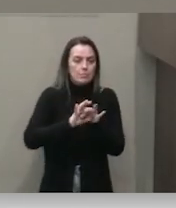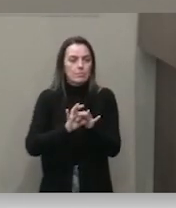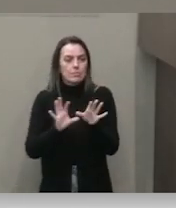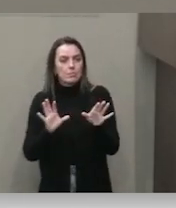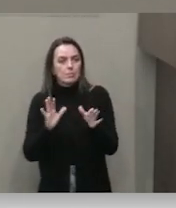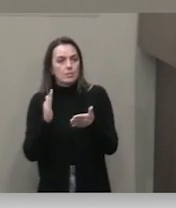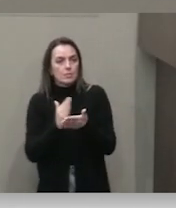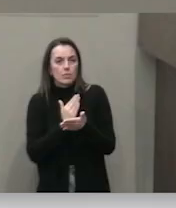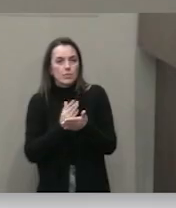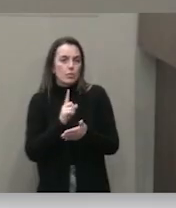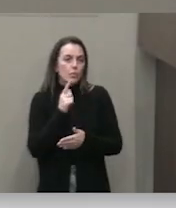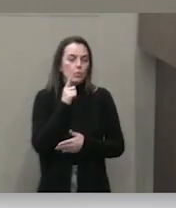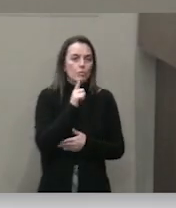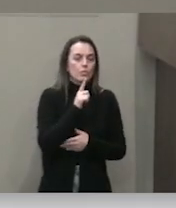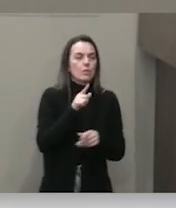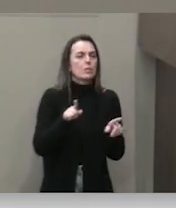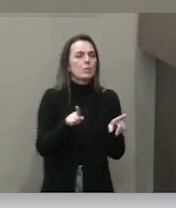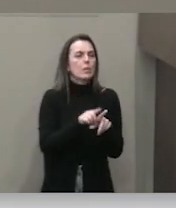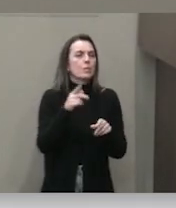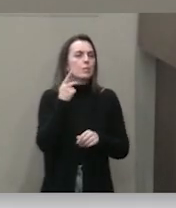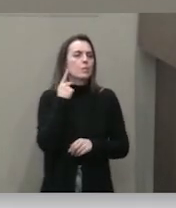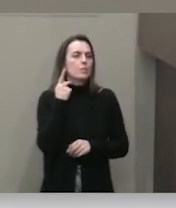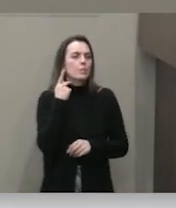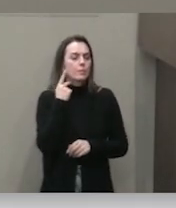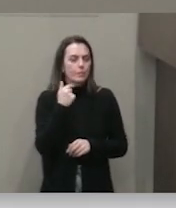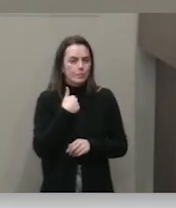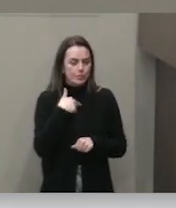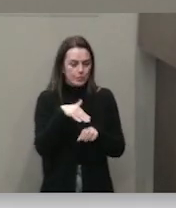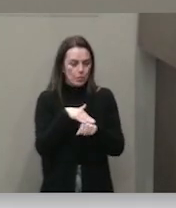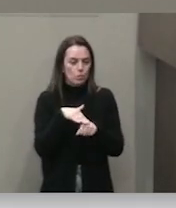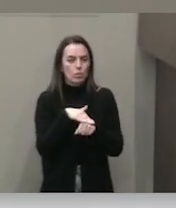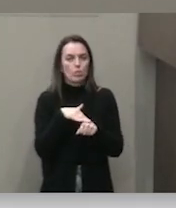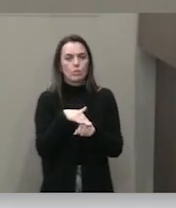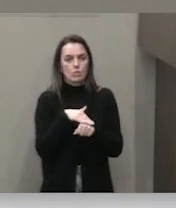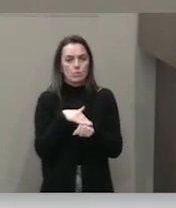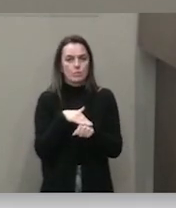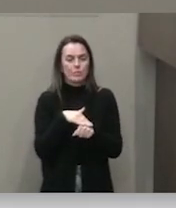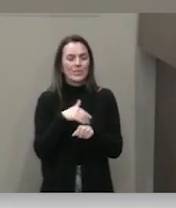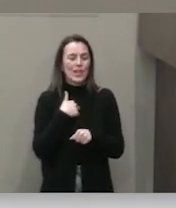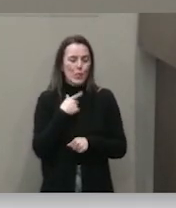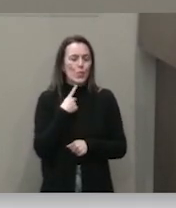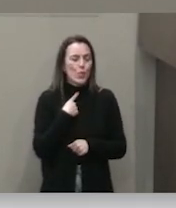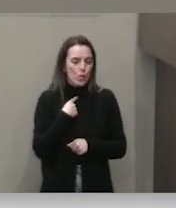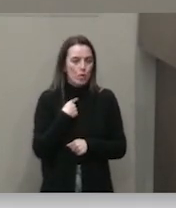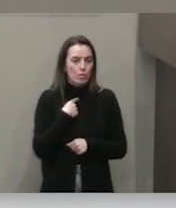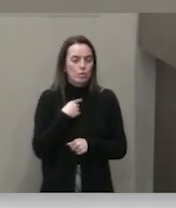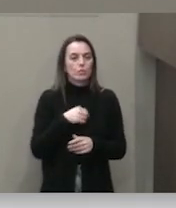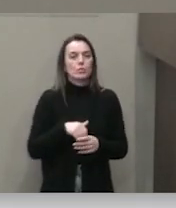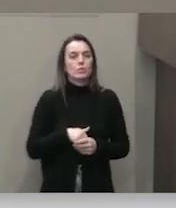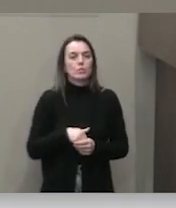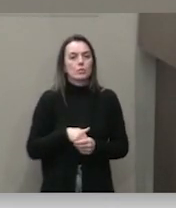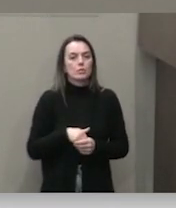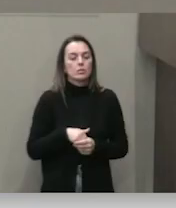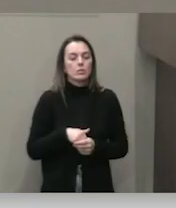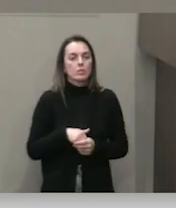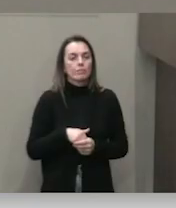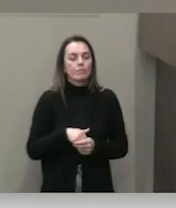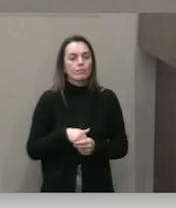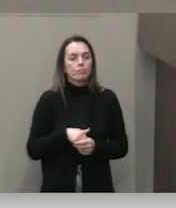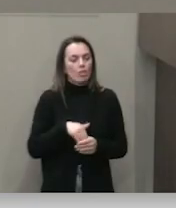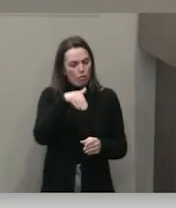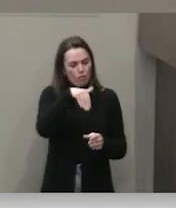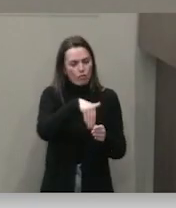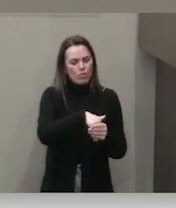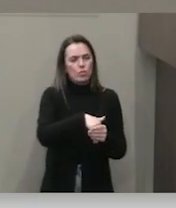Também conversava na procuradoria, até para... Sempre gosto de votar com a consciência tranquila nos